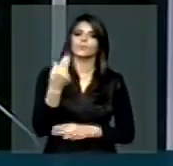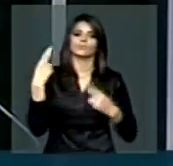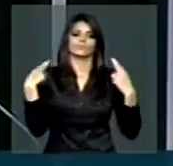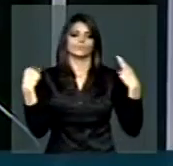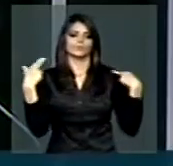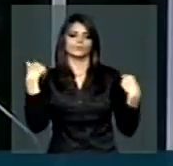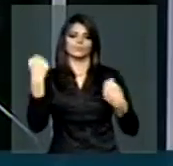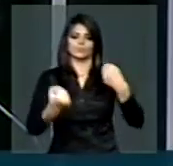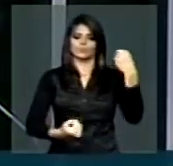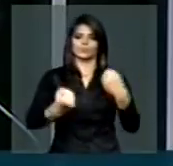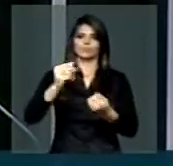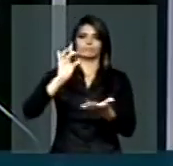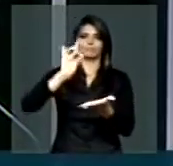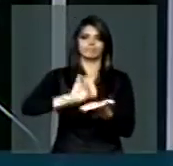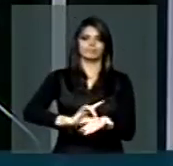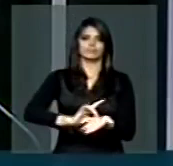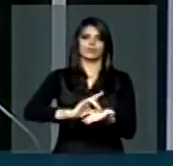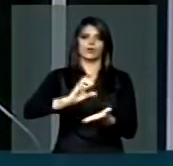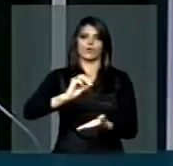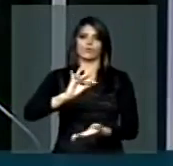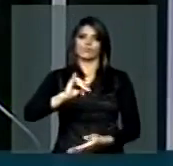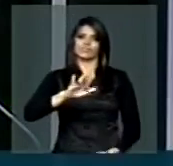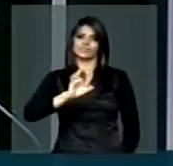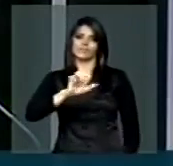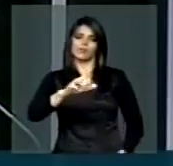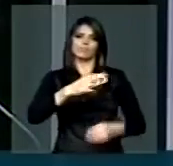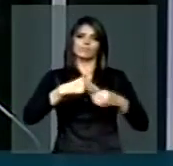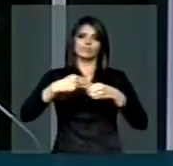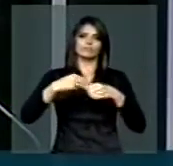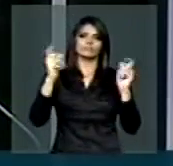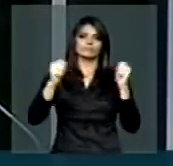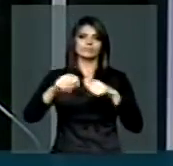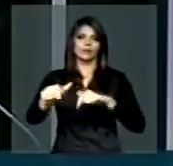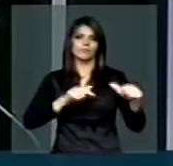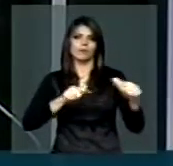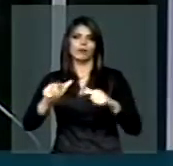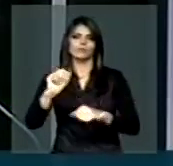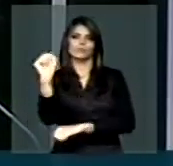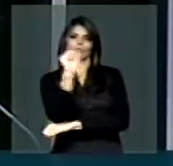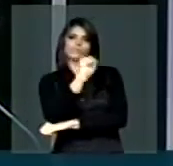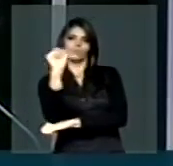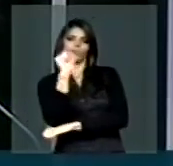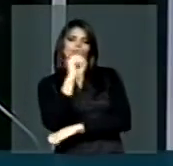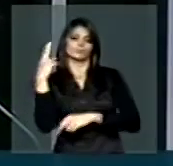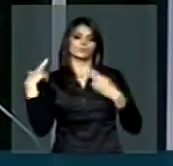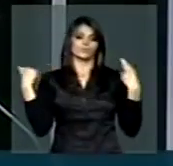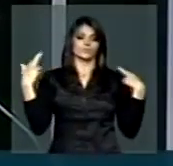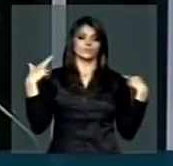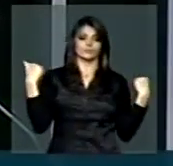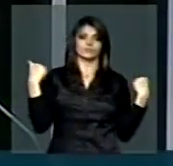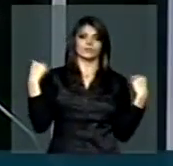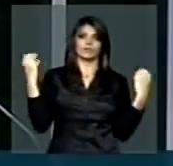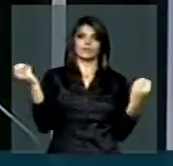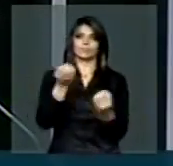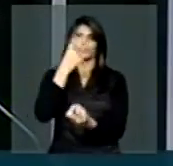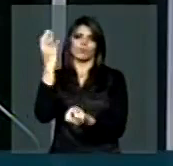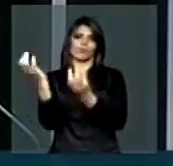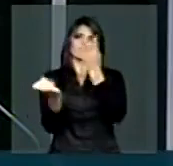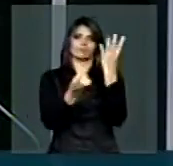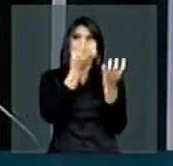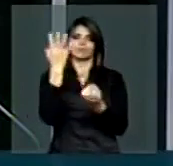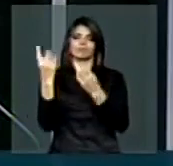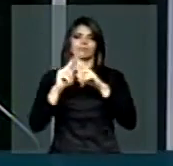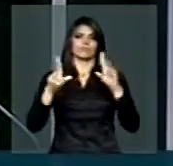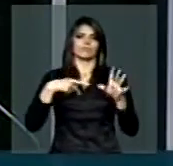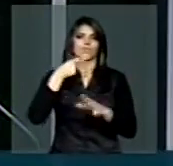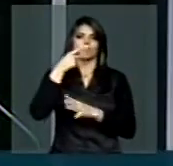motoristas oficiais dos municípios que desempenham tal atividade. Na verdade, não estamos falando